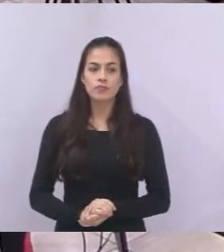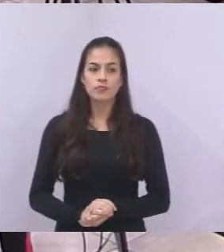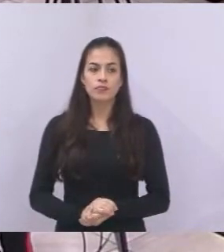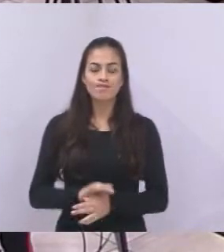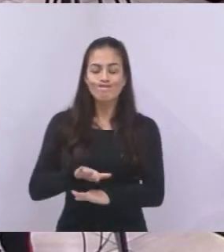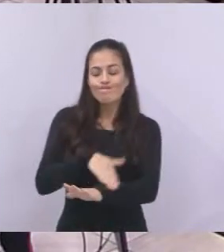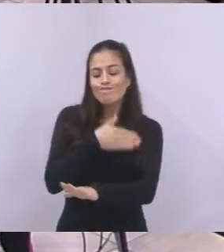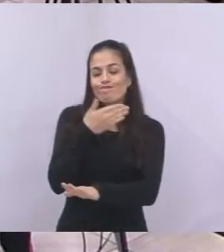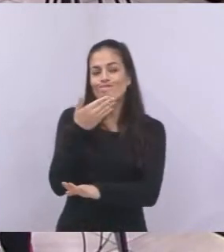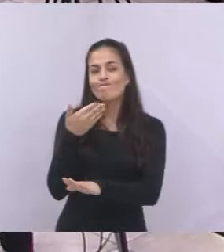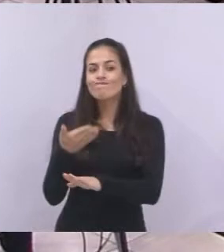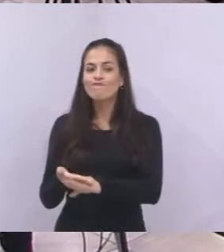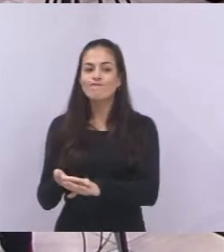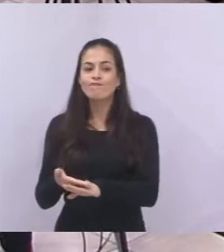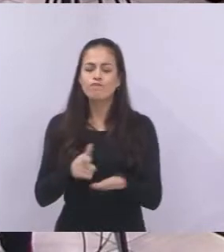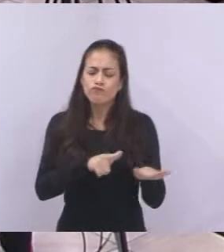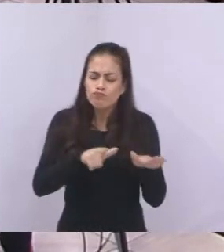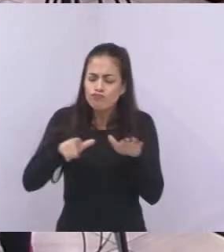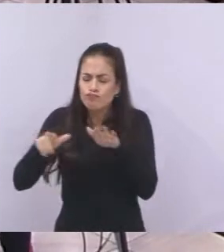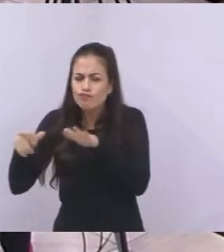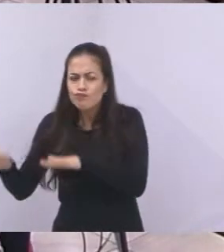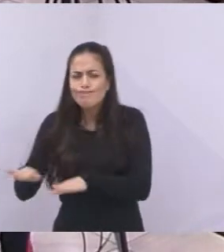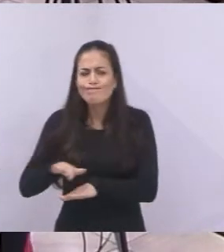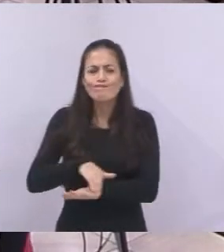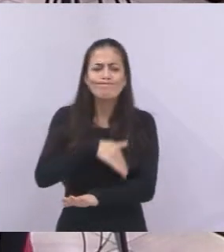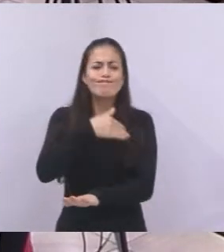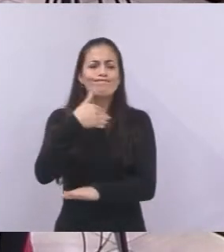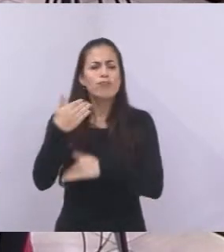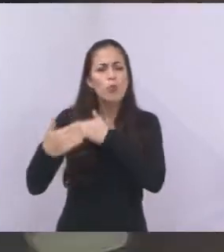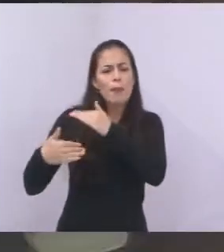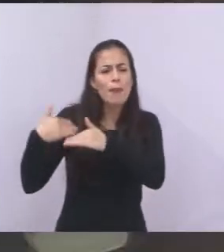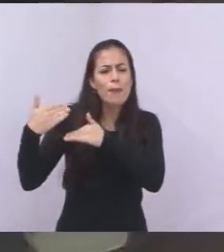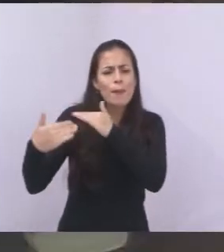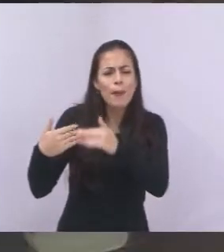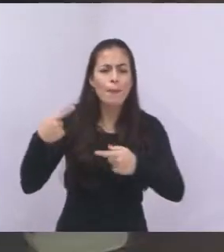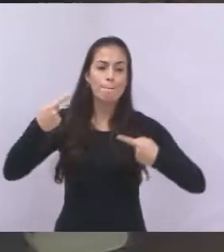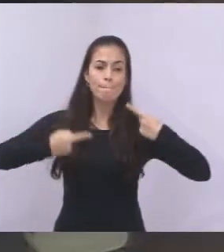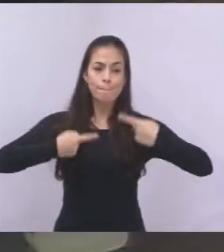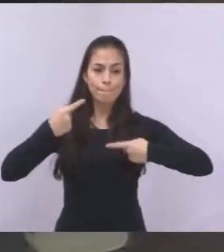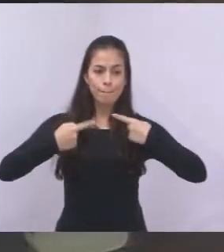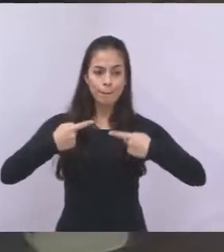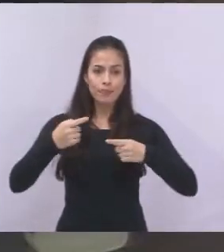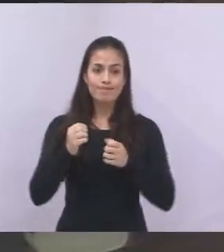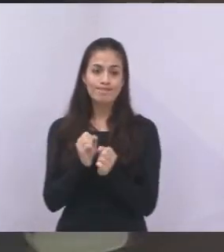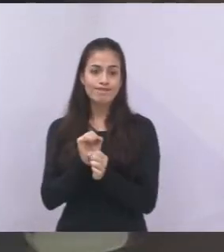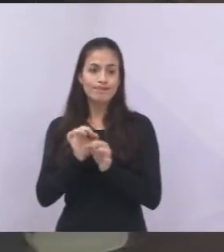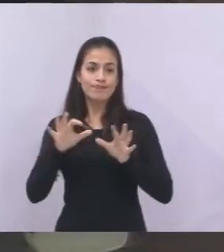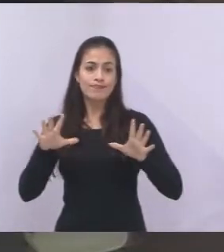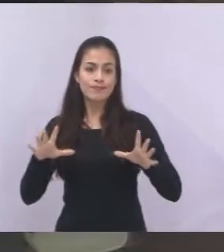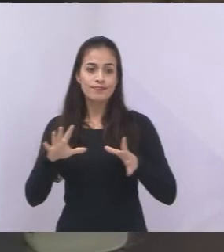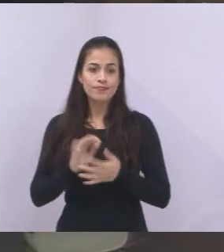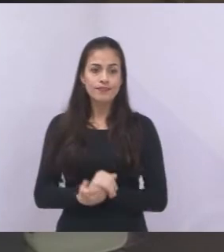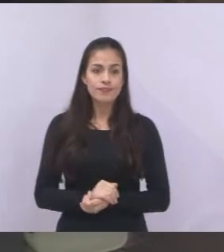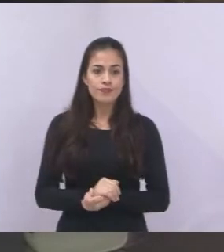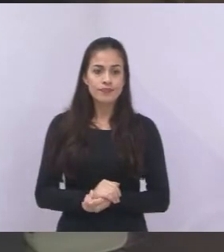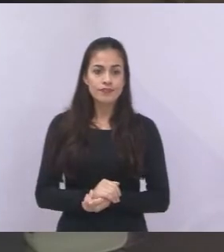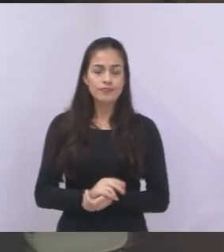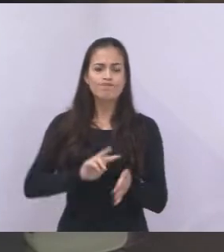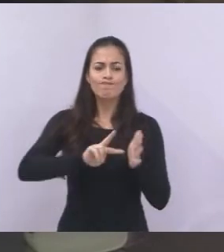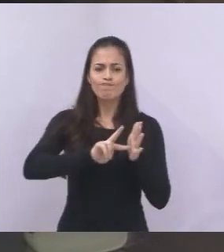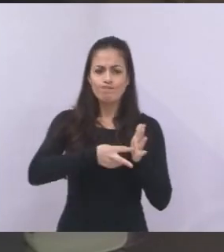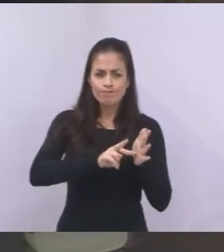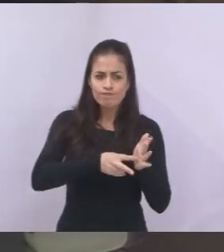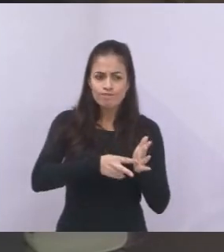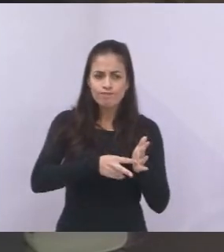Passamos aí semanas e mais semanas aí discutindo, abrindo aí mérito para